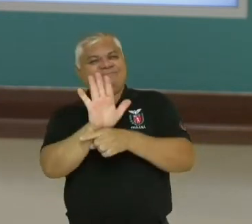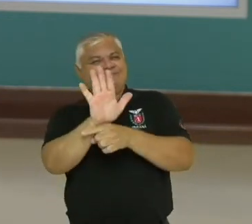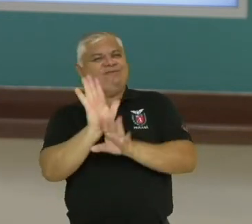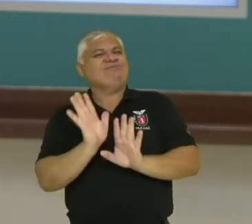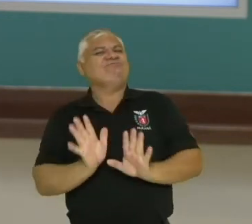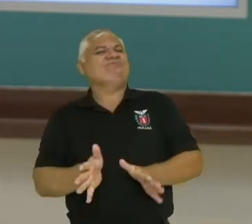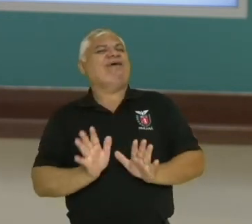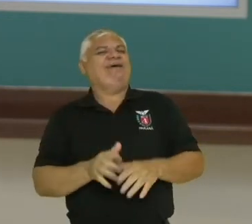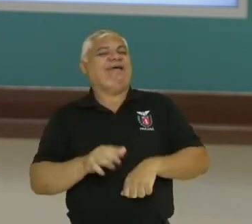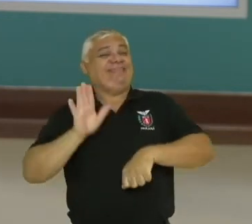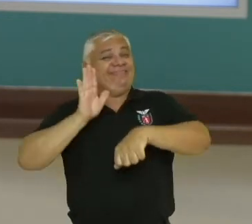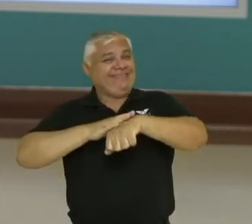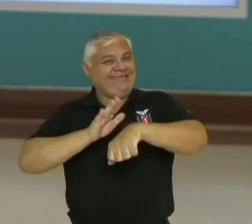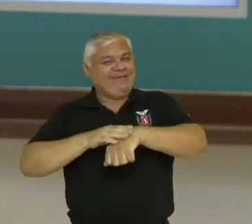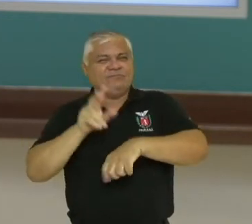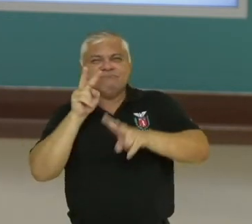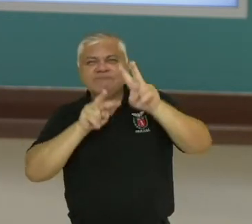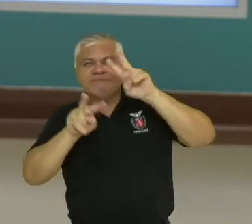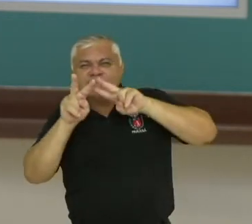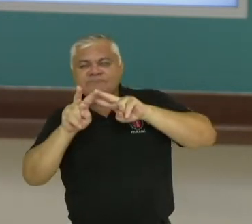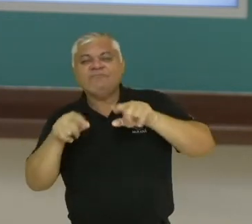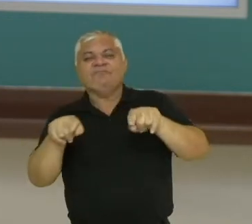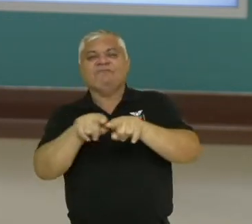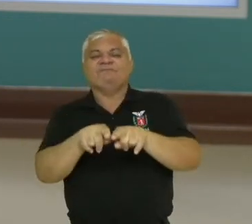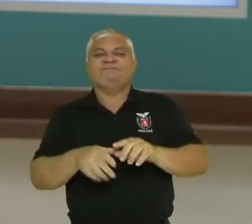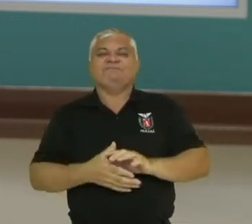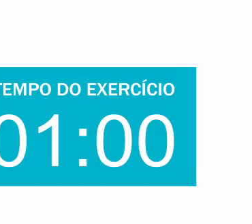dar um tempinho para vocês olharem e eu já retorno.